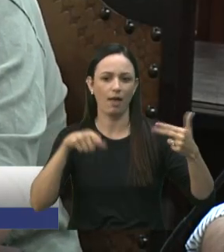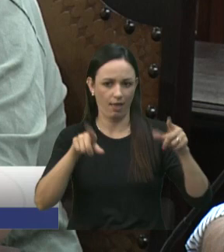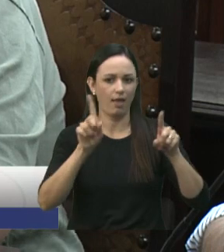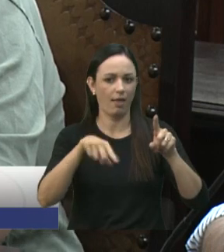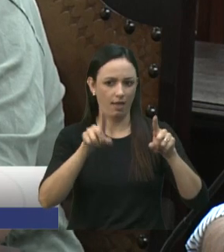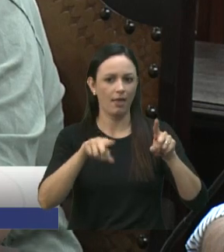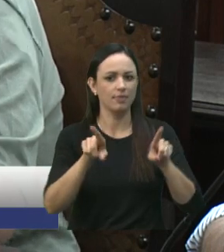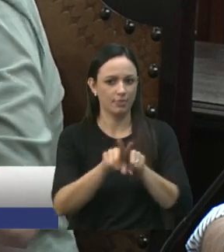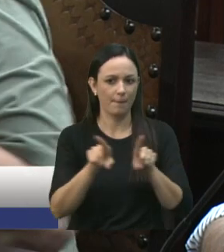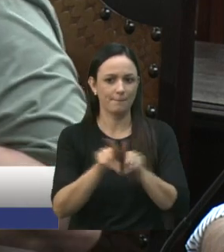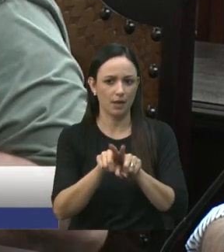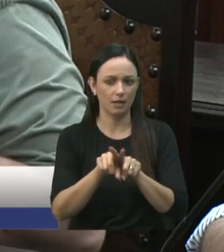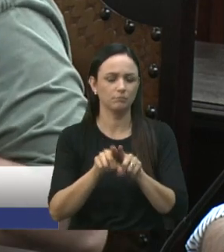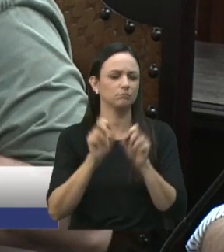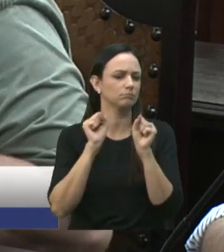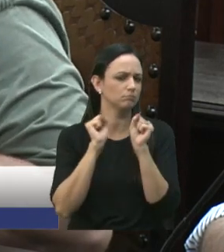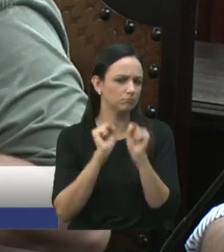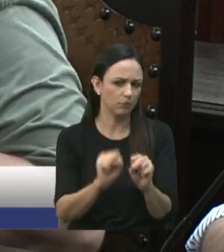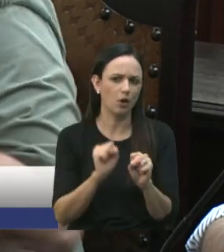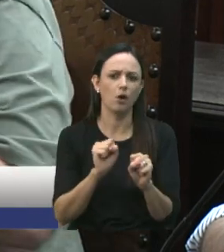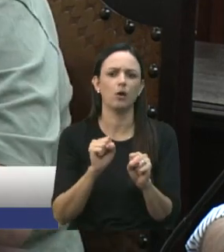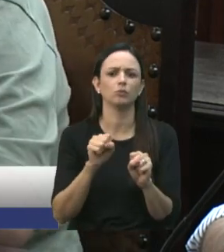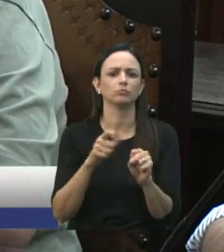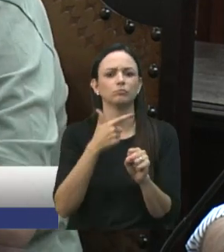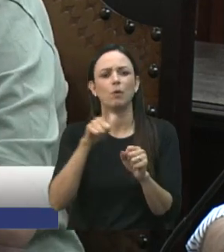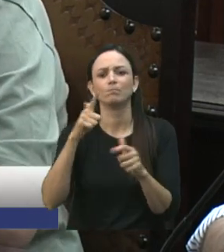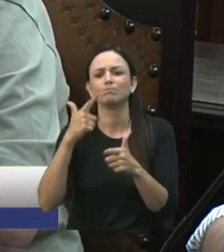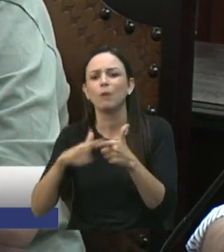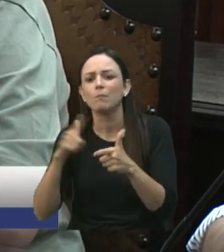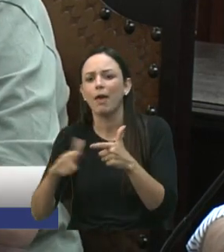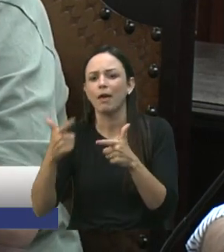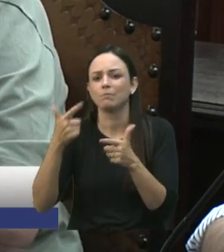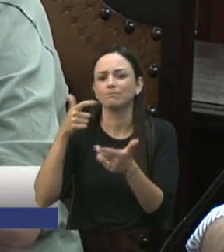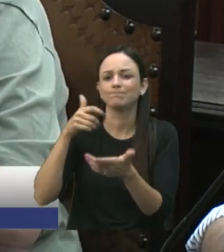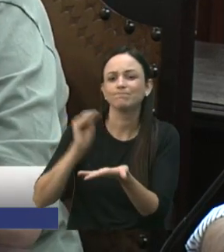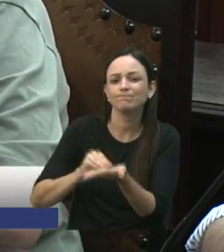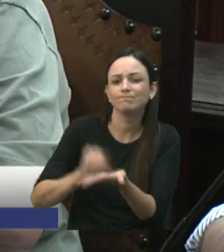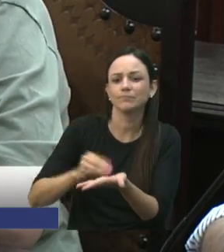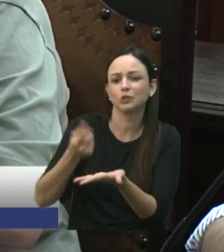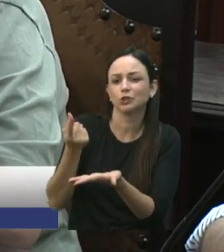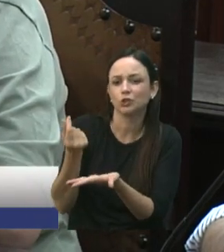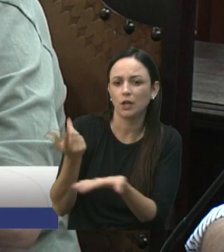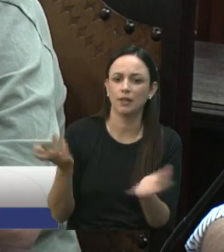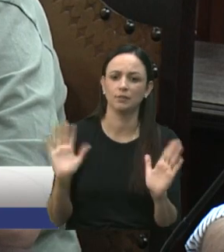Ela pode servir para passivos contingentes financeiros, né? Então, é uma das possibilidades e também.